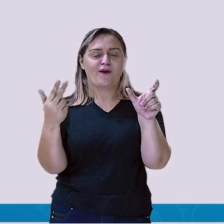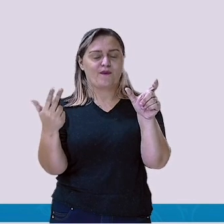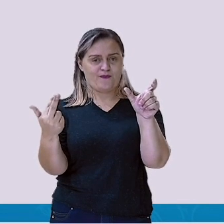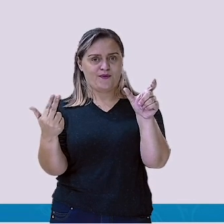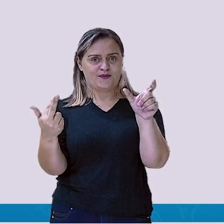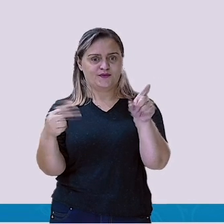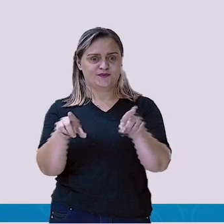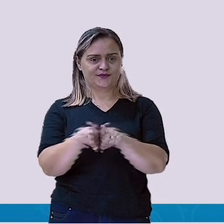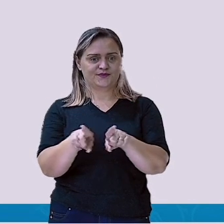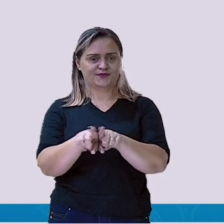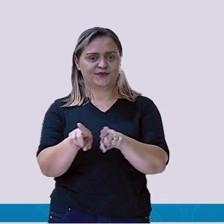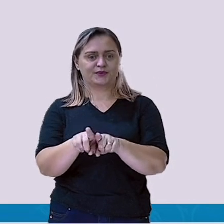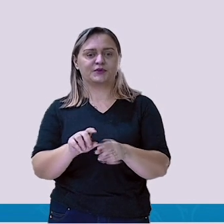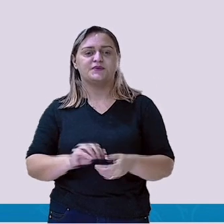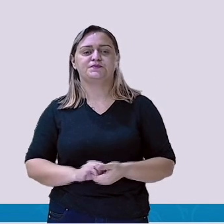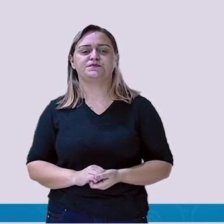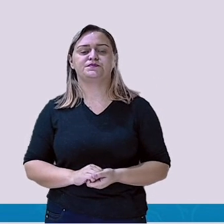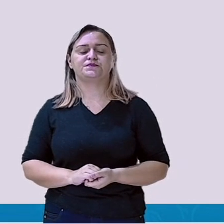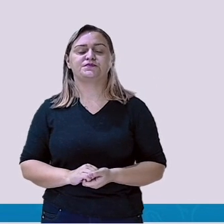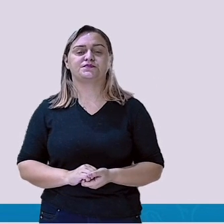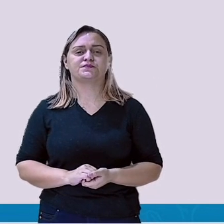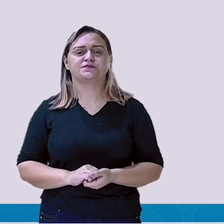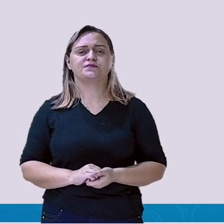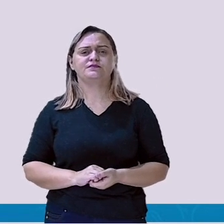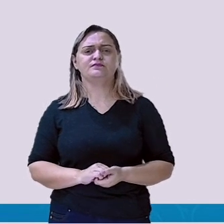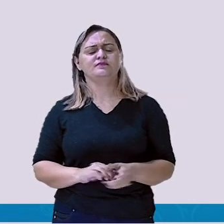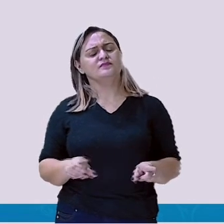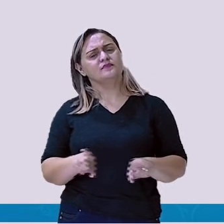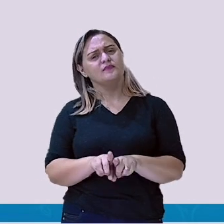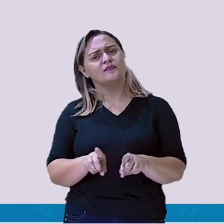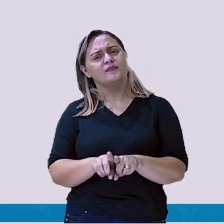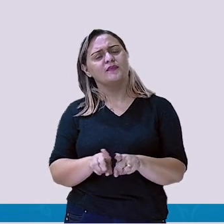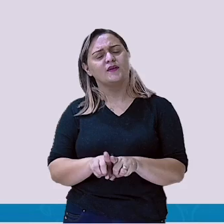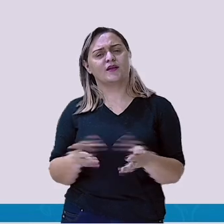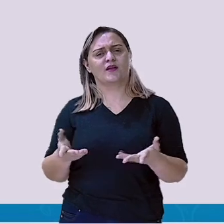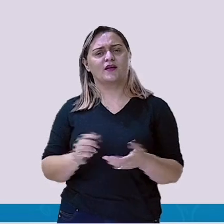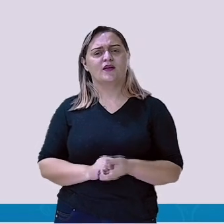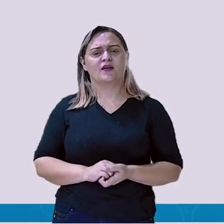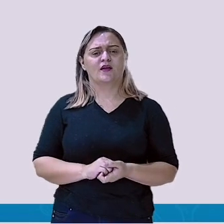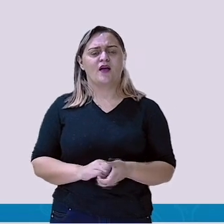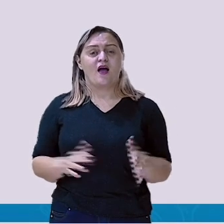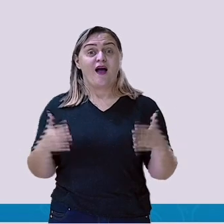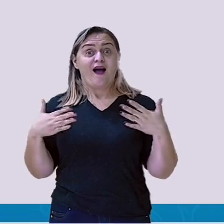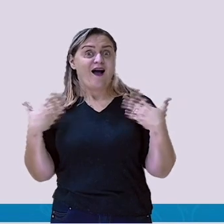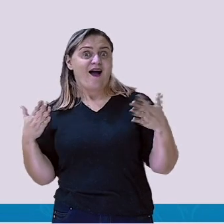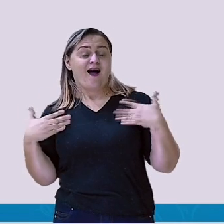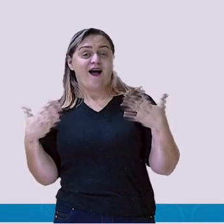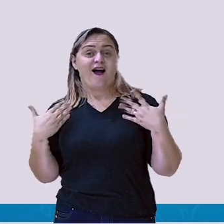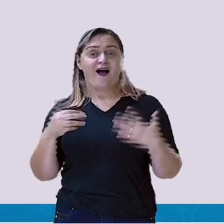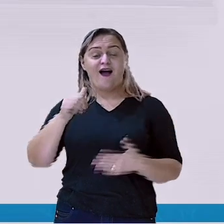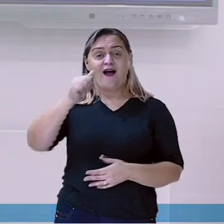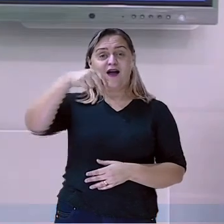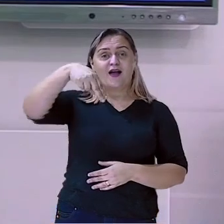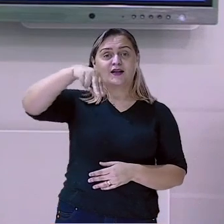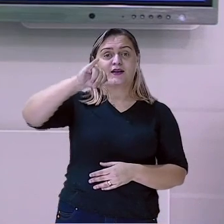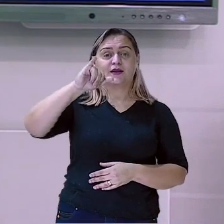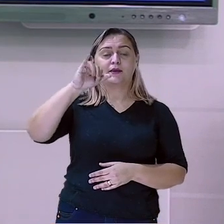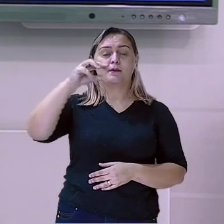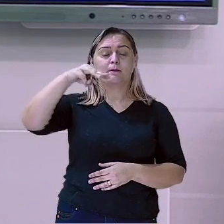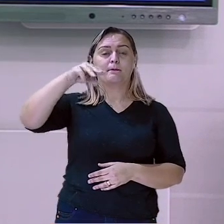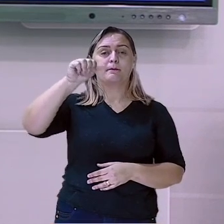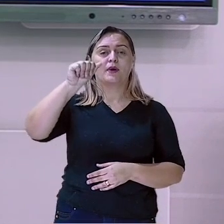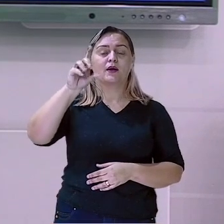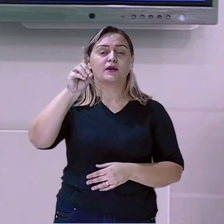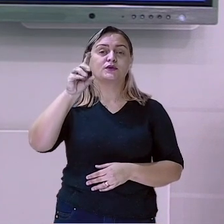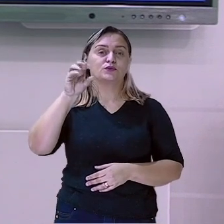perder a igualdade, ok? Nós temos animado e desanimado. São antônimos, totalmente opostas